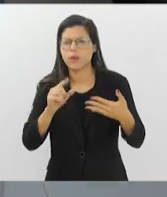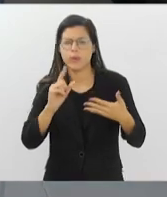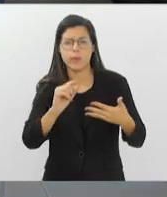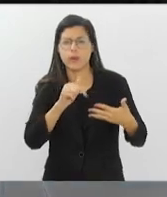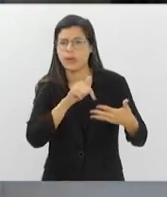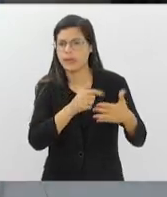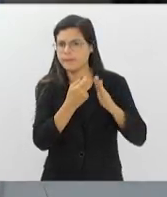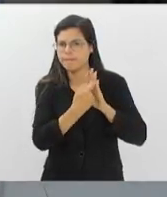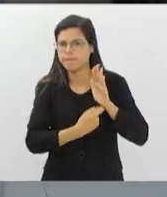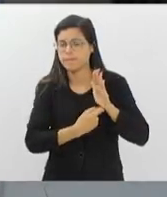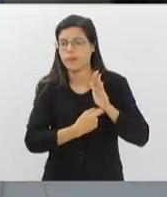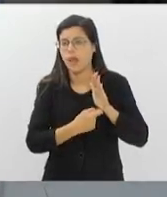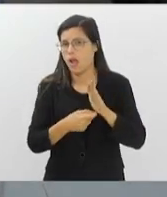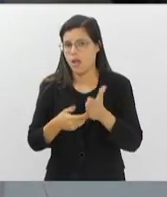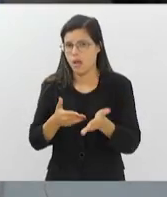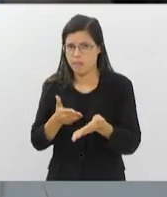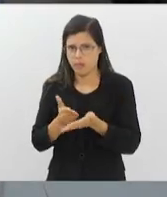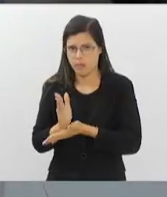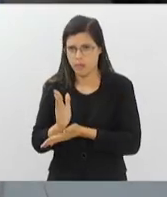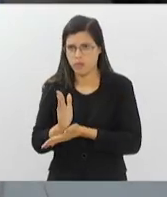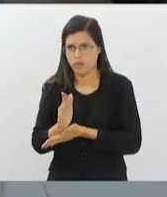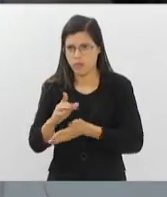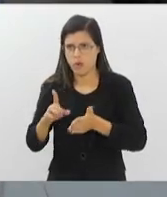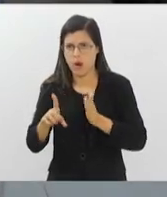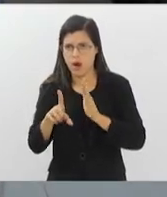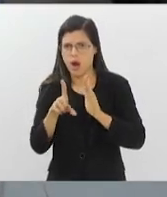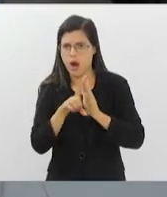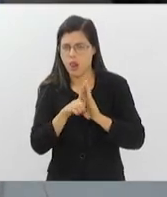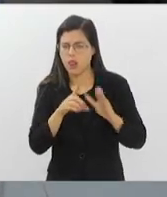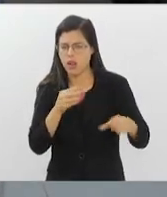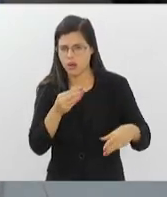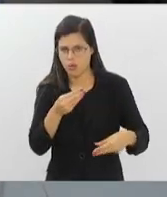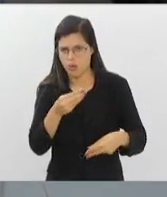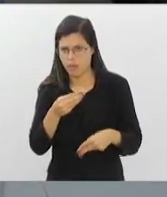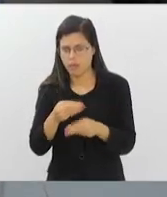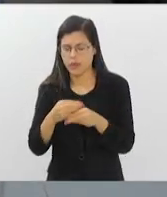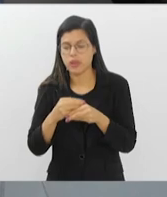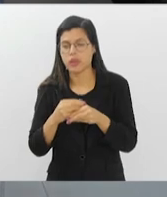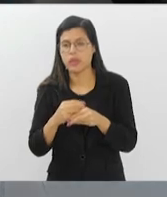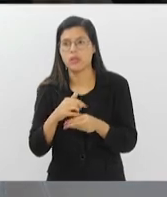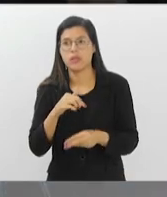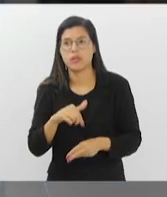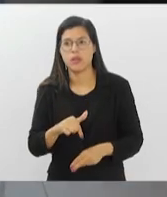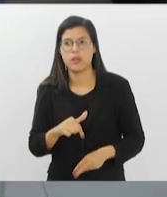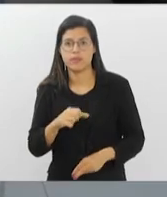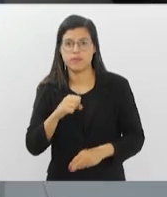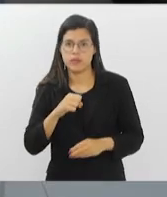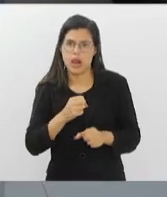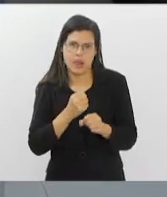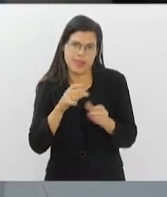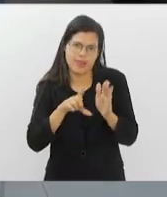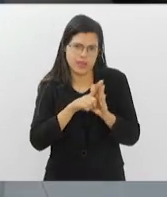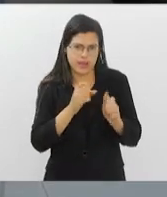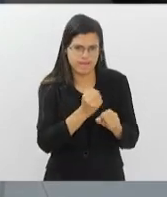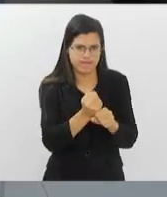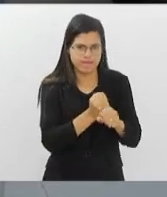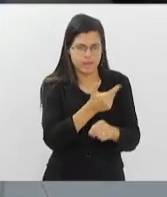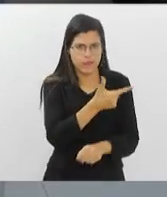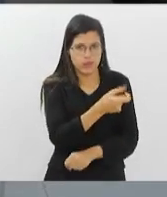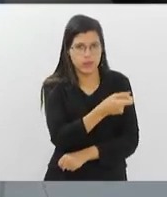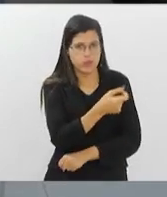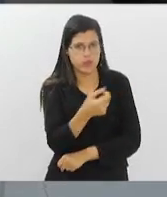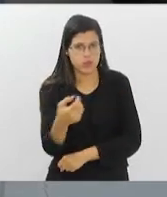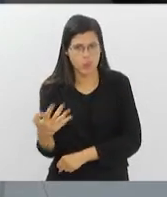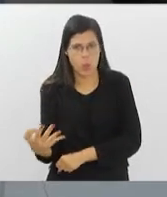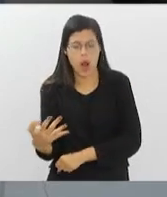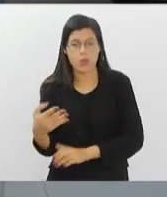quando aprovou a lei complementar, evidentemente, se ela é de 24, e se